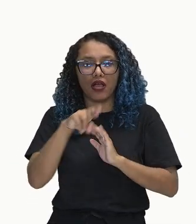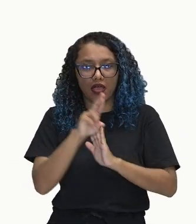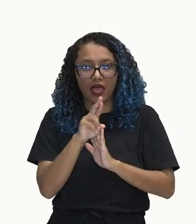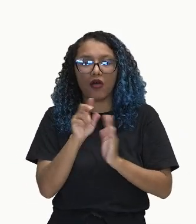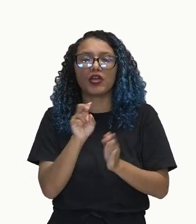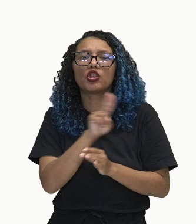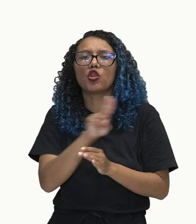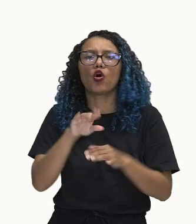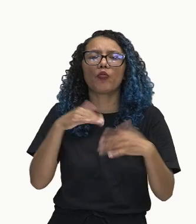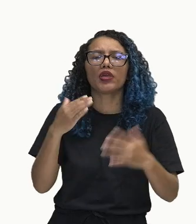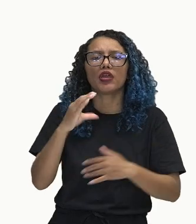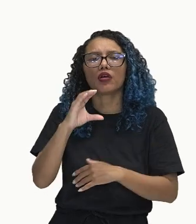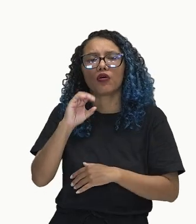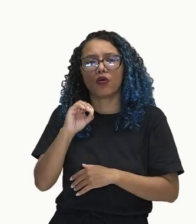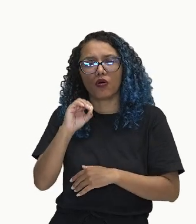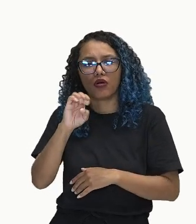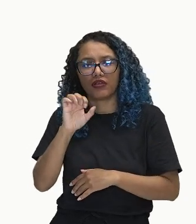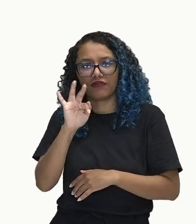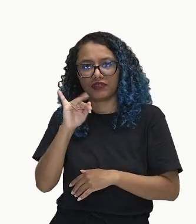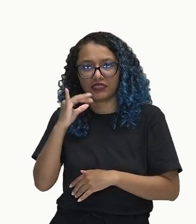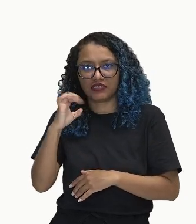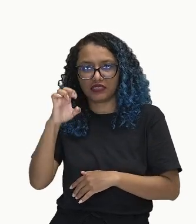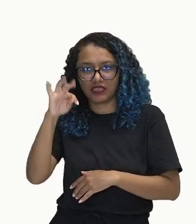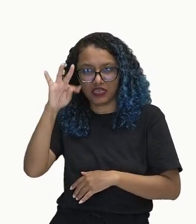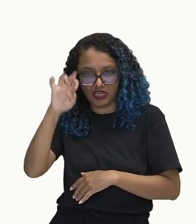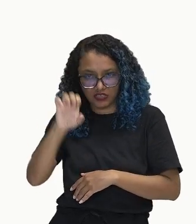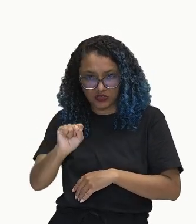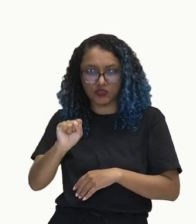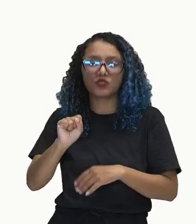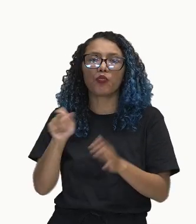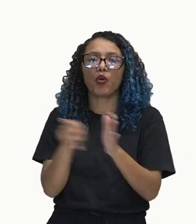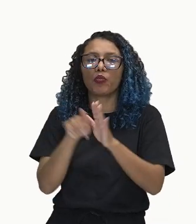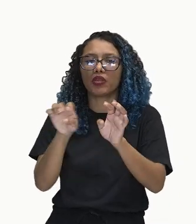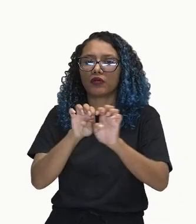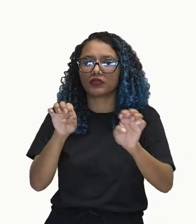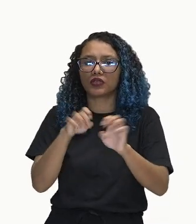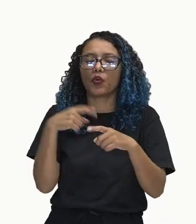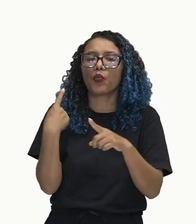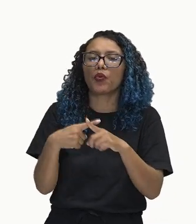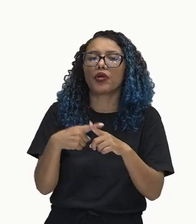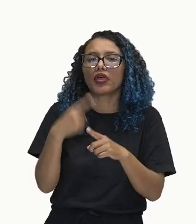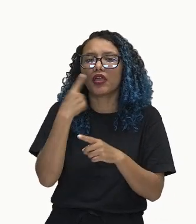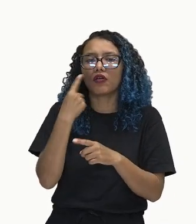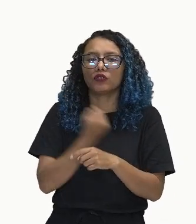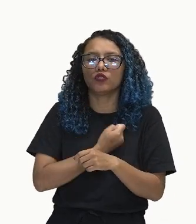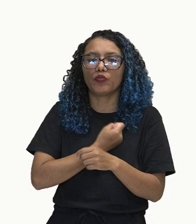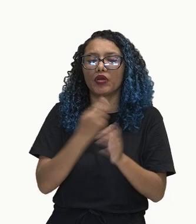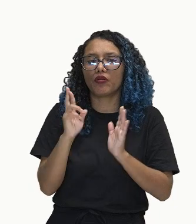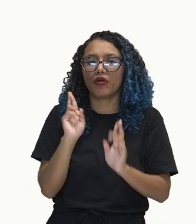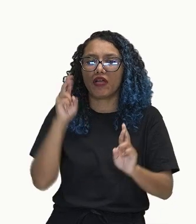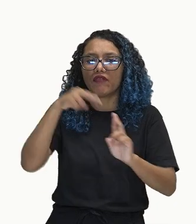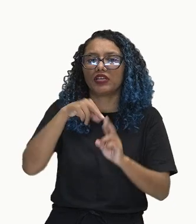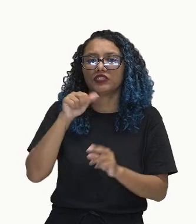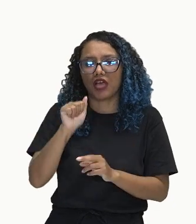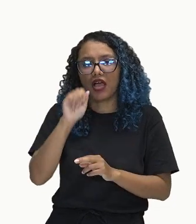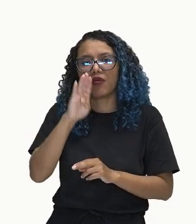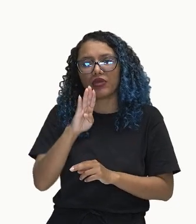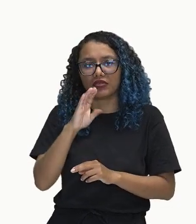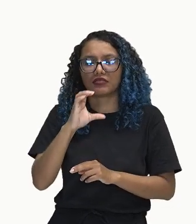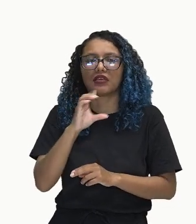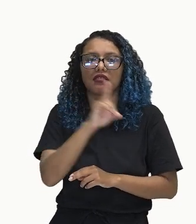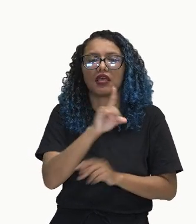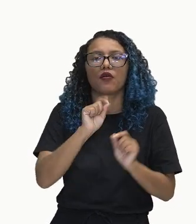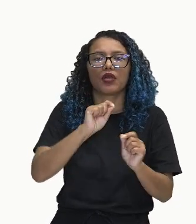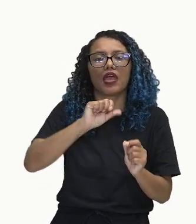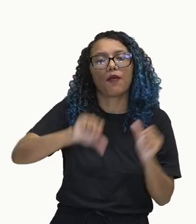equação, pois são justamente esses valores de A, de B, de C e de D que a gente vai